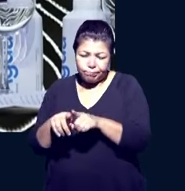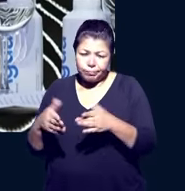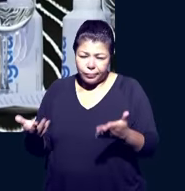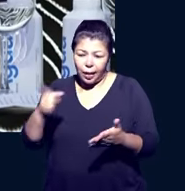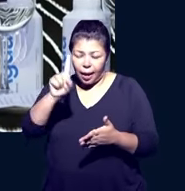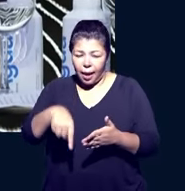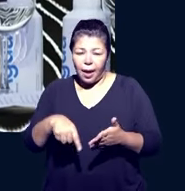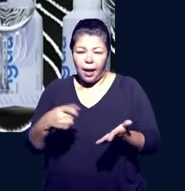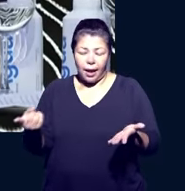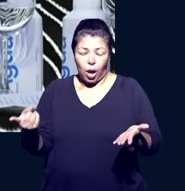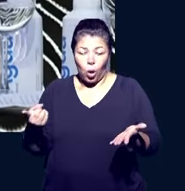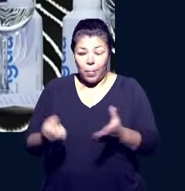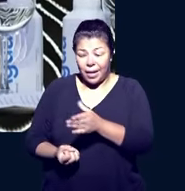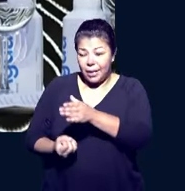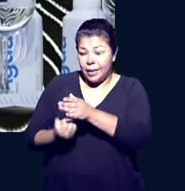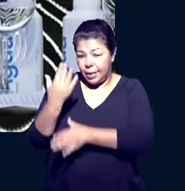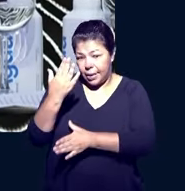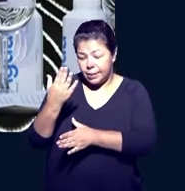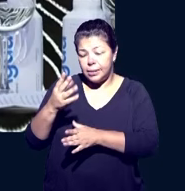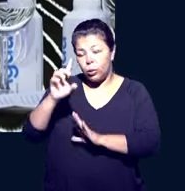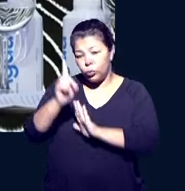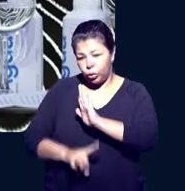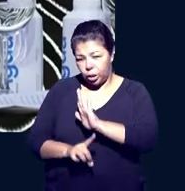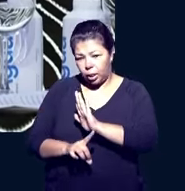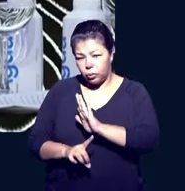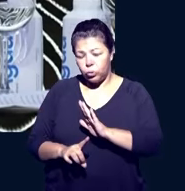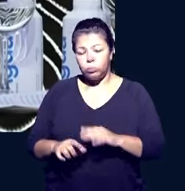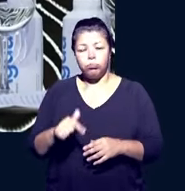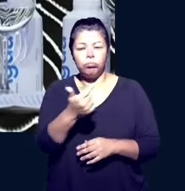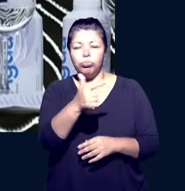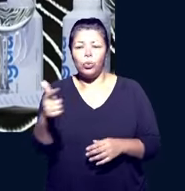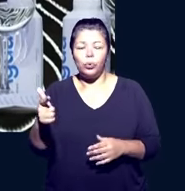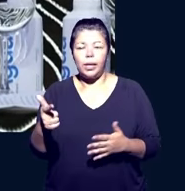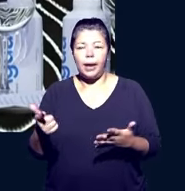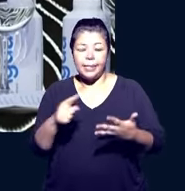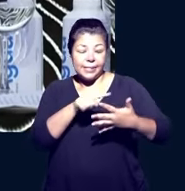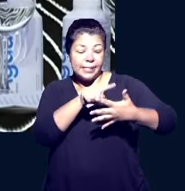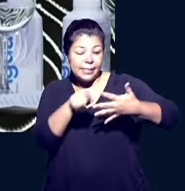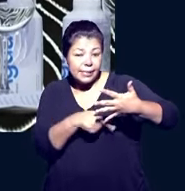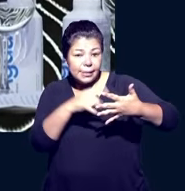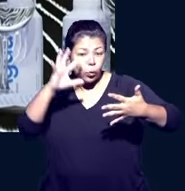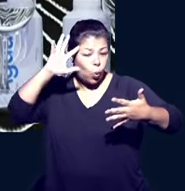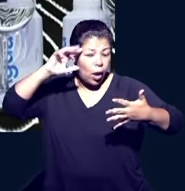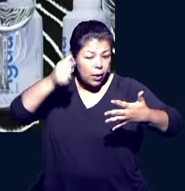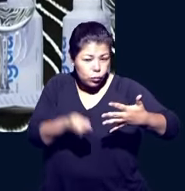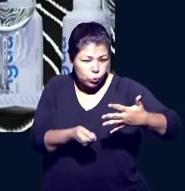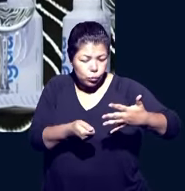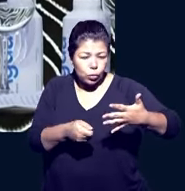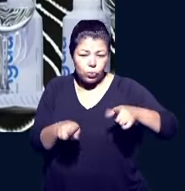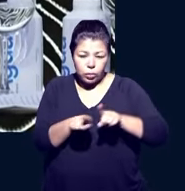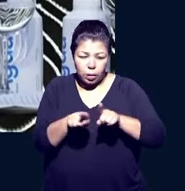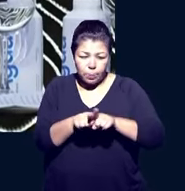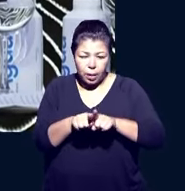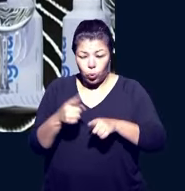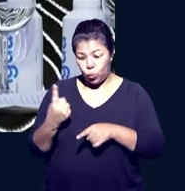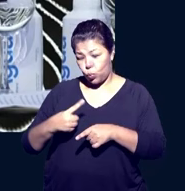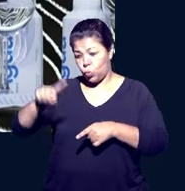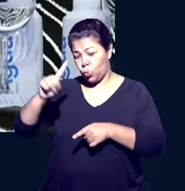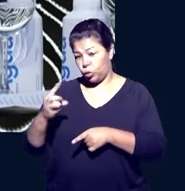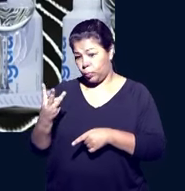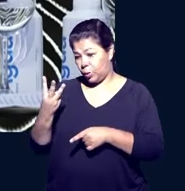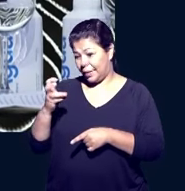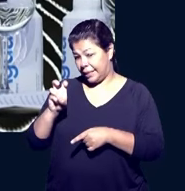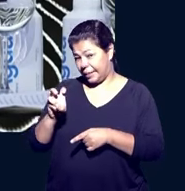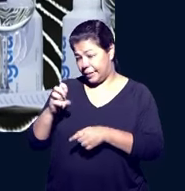direito não tem Murilo cinco decisões dessa natureza na nos últimos 35 anos da vida